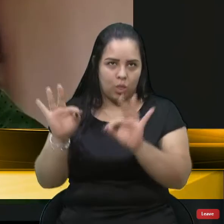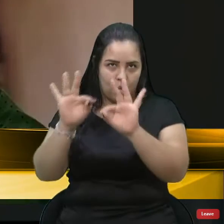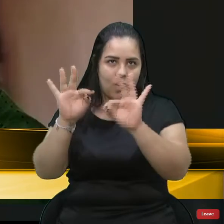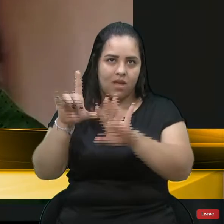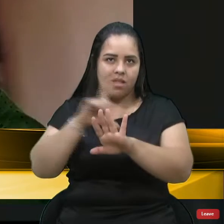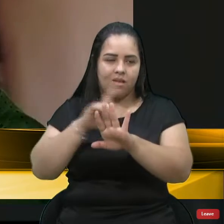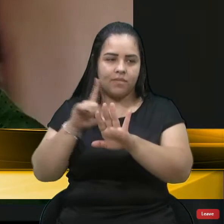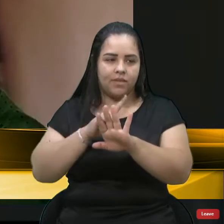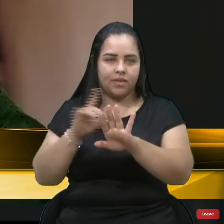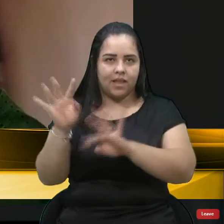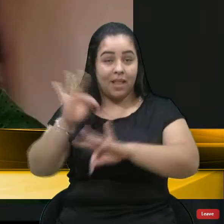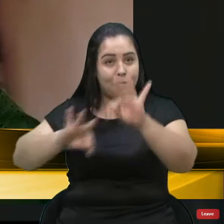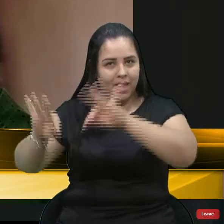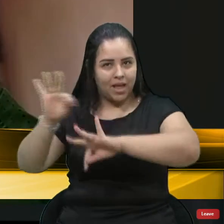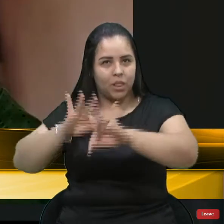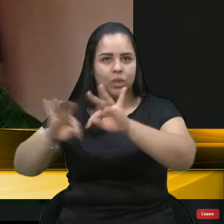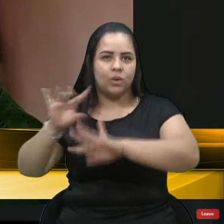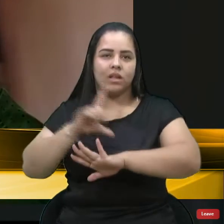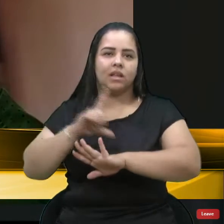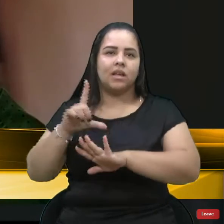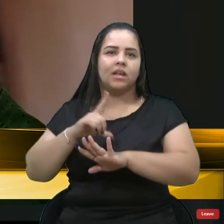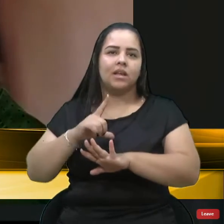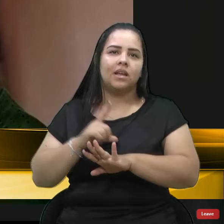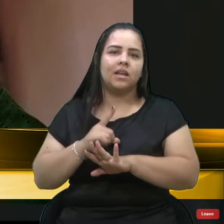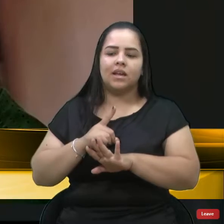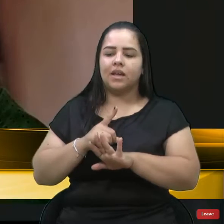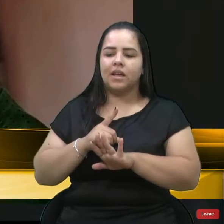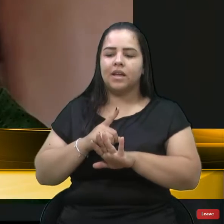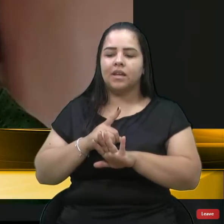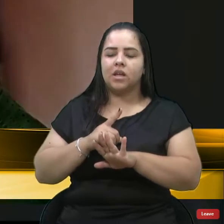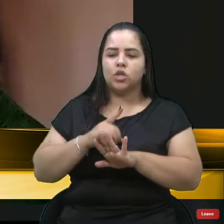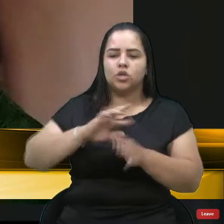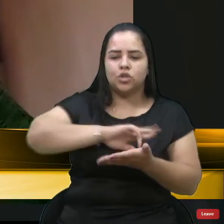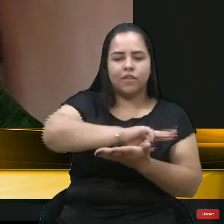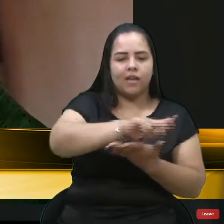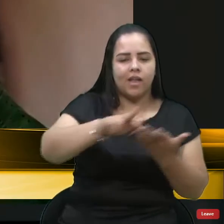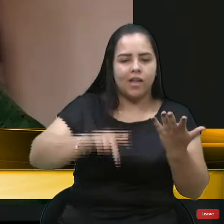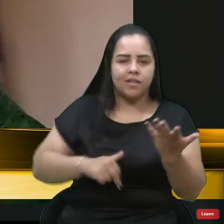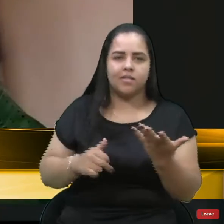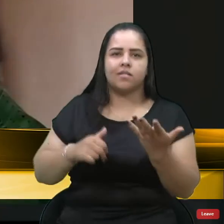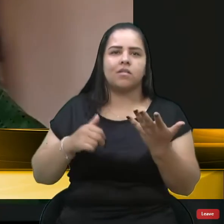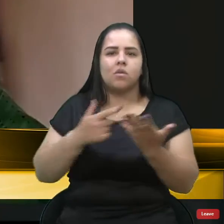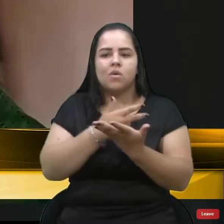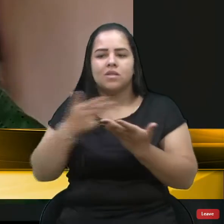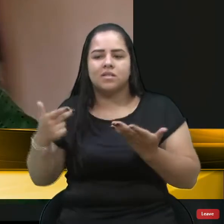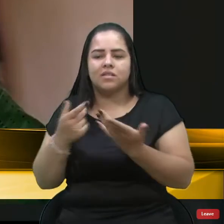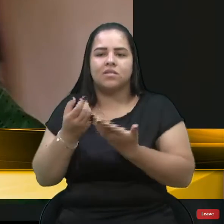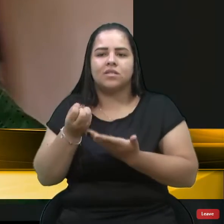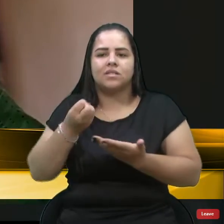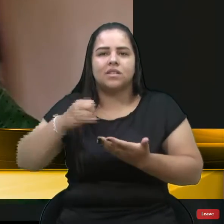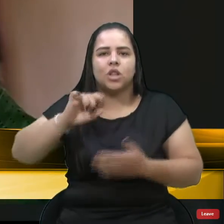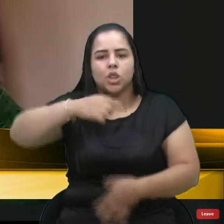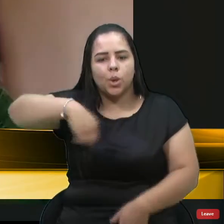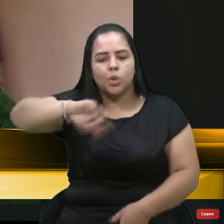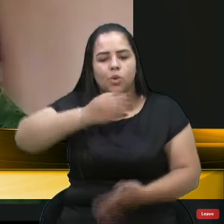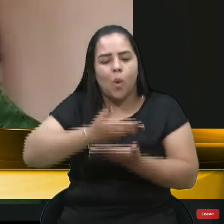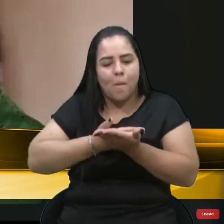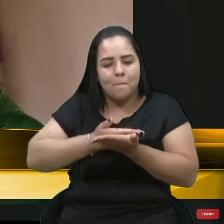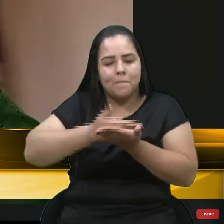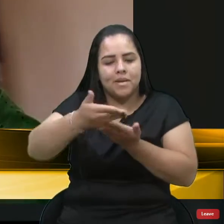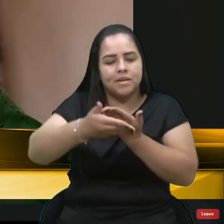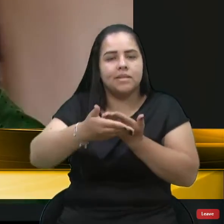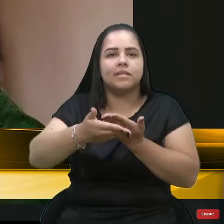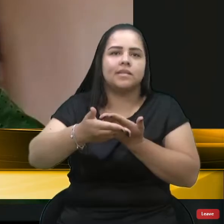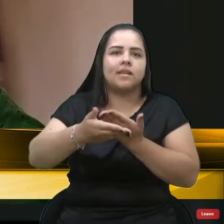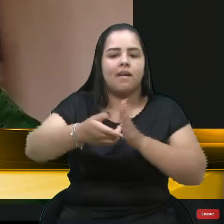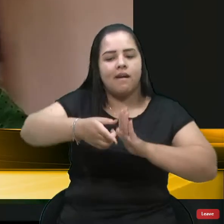tratamento multidisciplinar, quando a gente realmente inicia de forma precoce, né? Então, nos preocupa muito